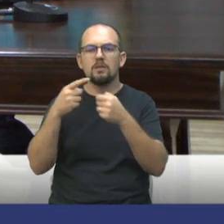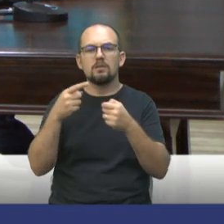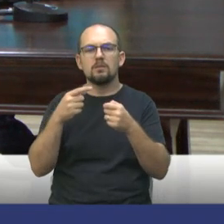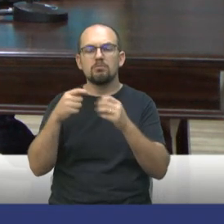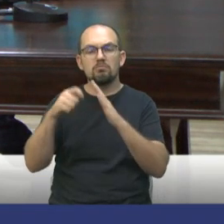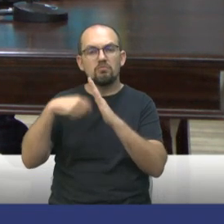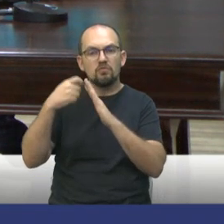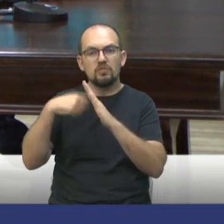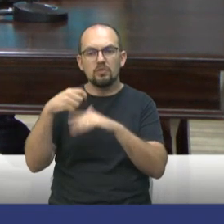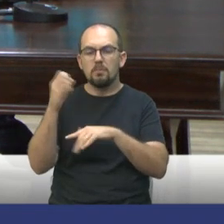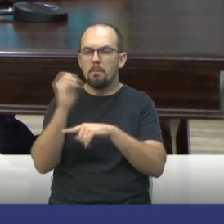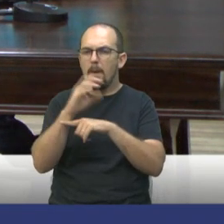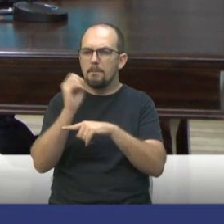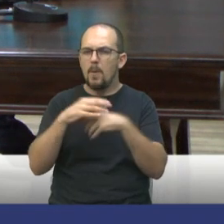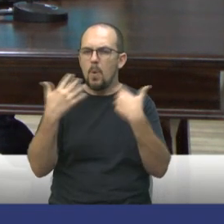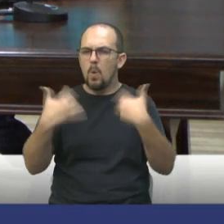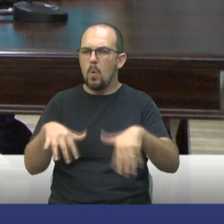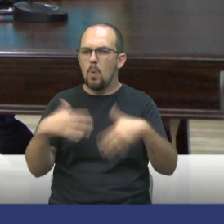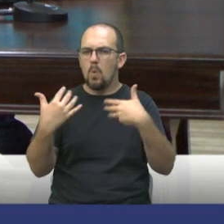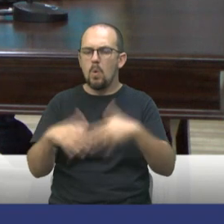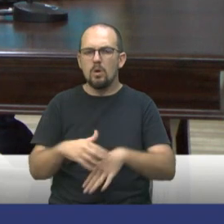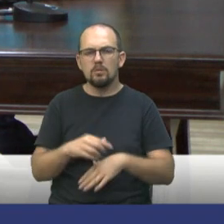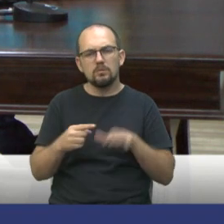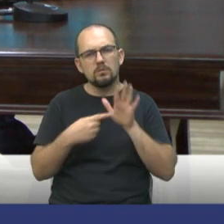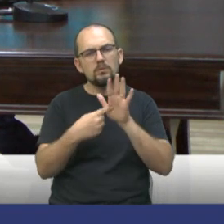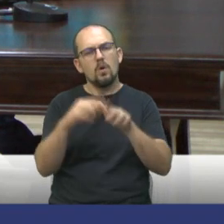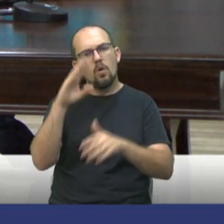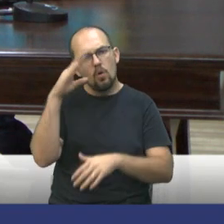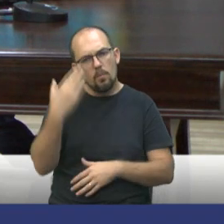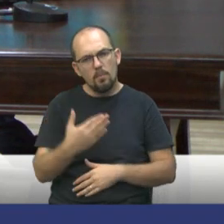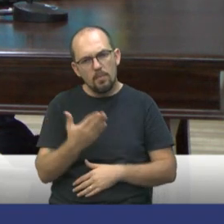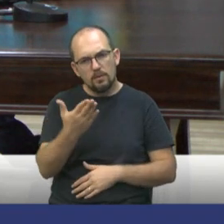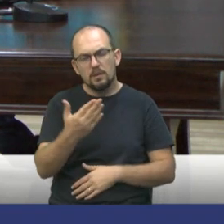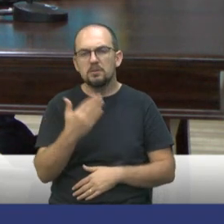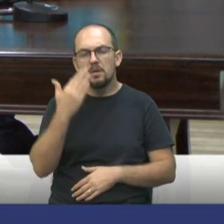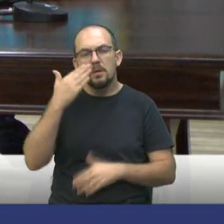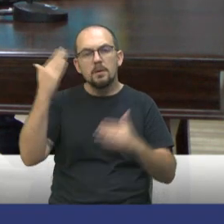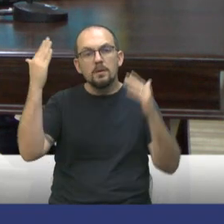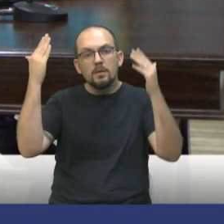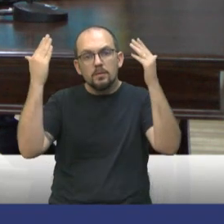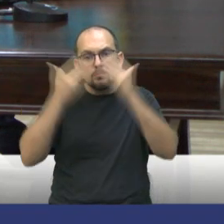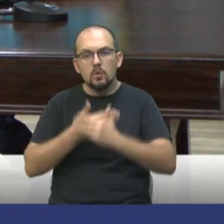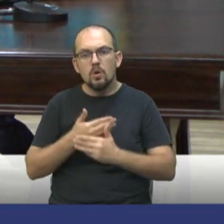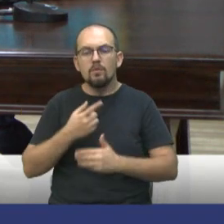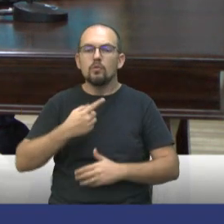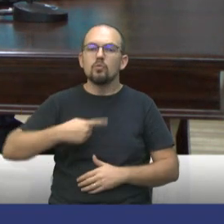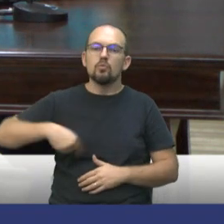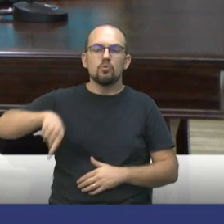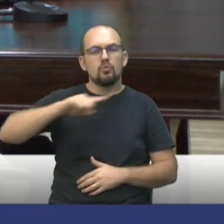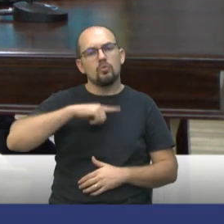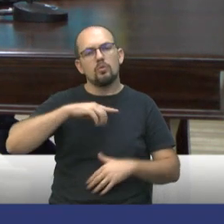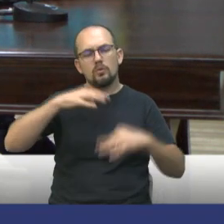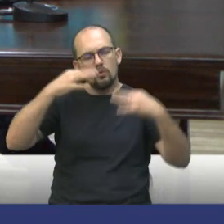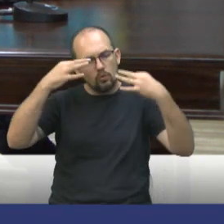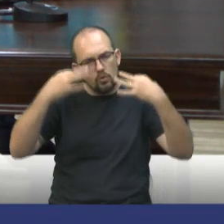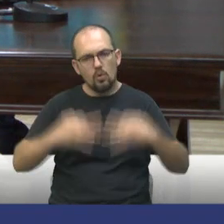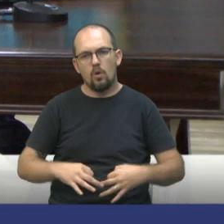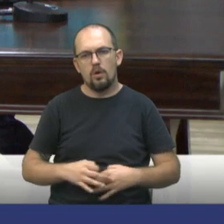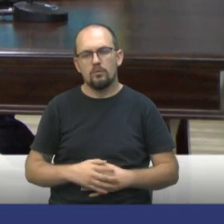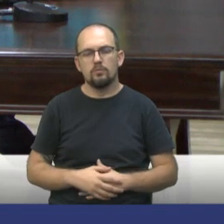prestaram homenagem para você. Isso prova que estamos todos corretos